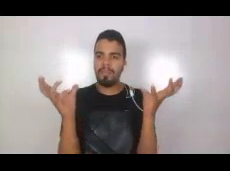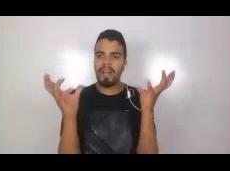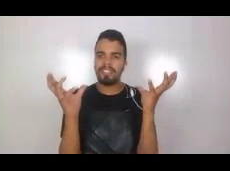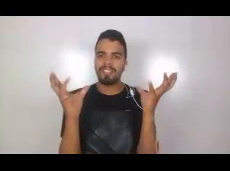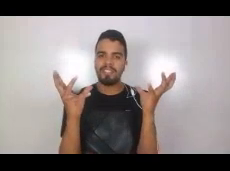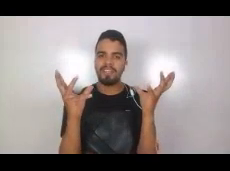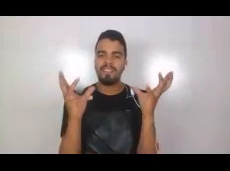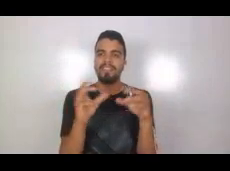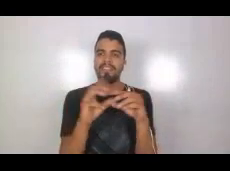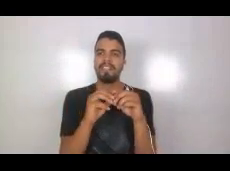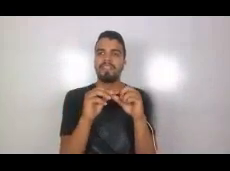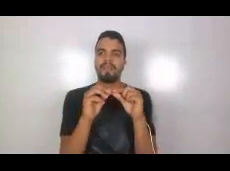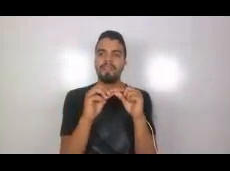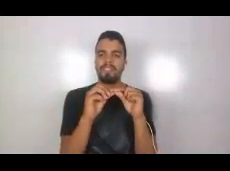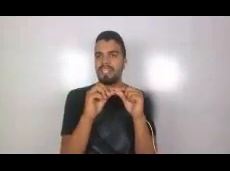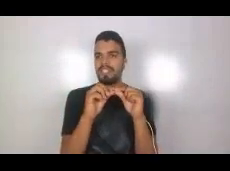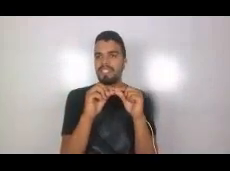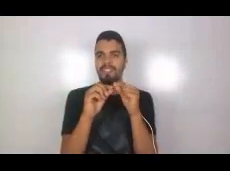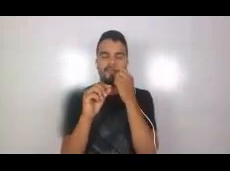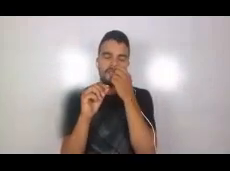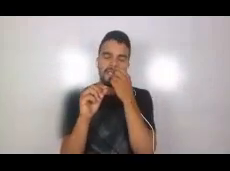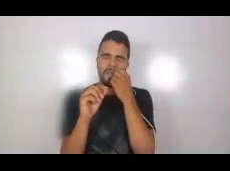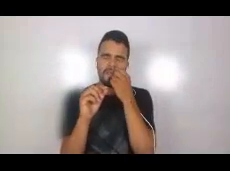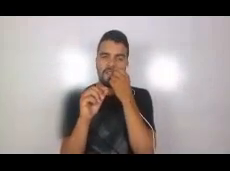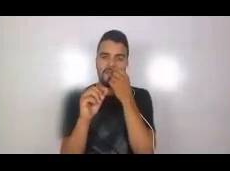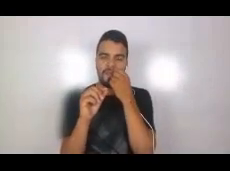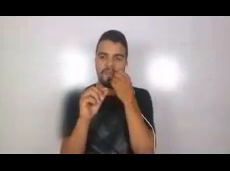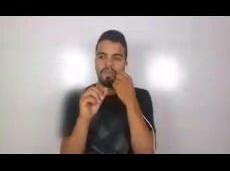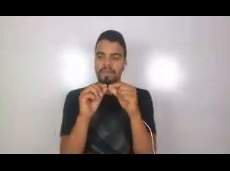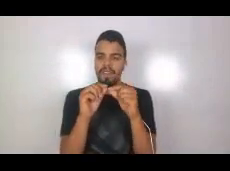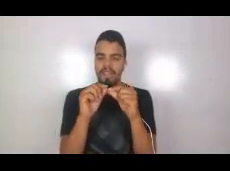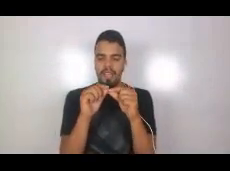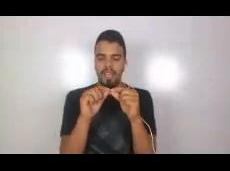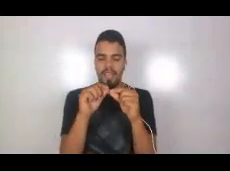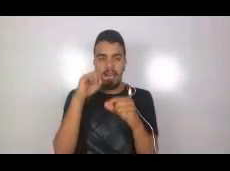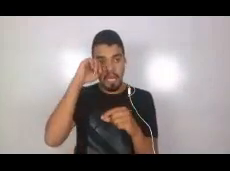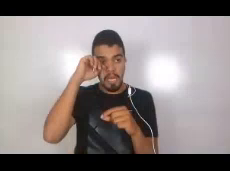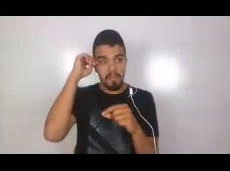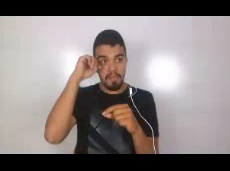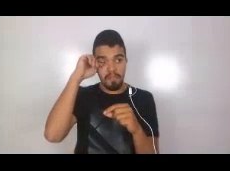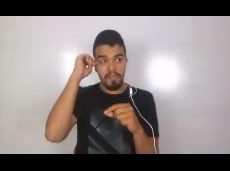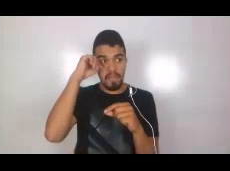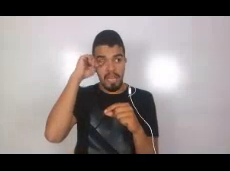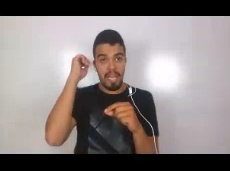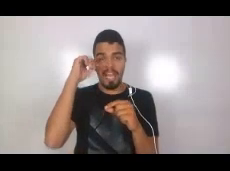muito automática, né? Então, por exemplo, se o sinal não for